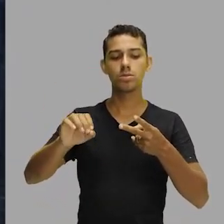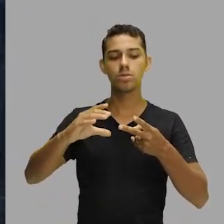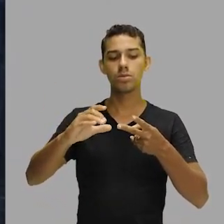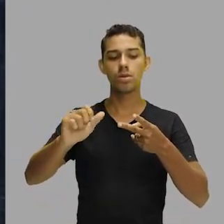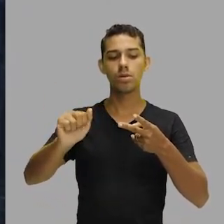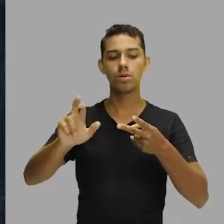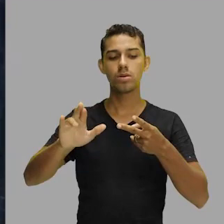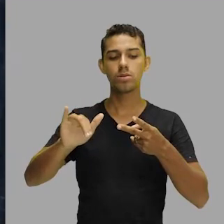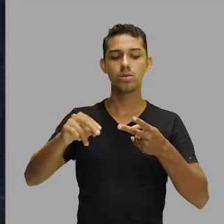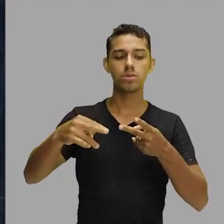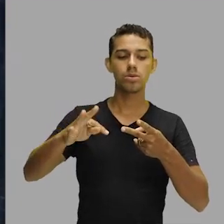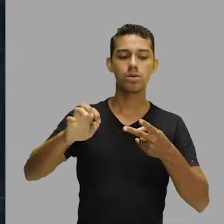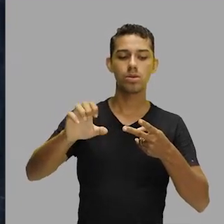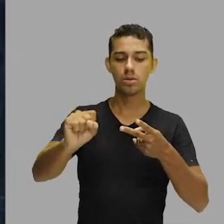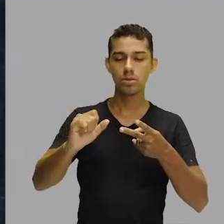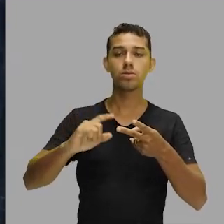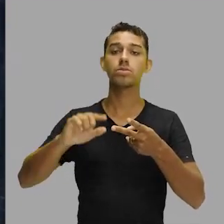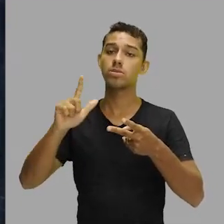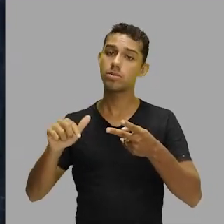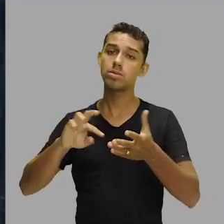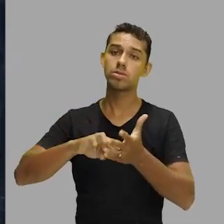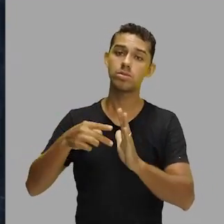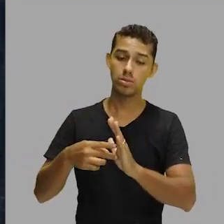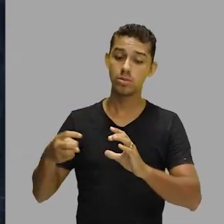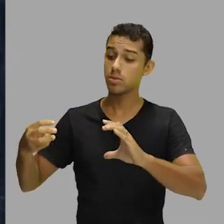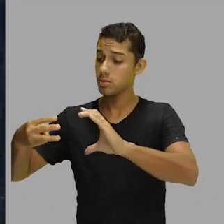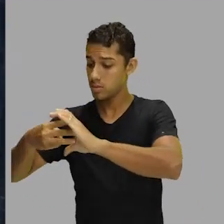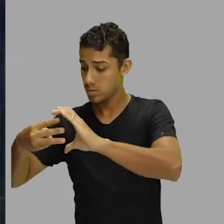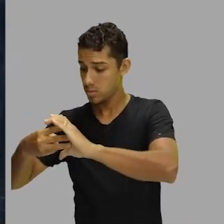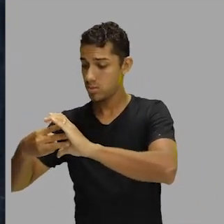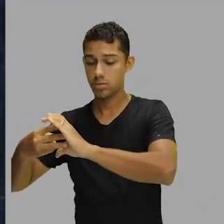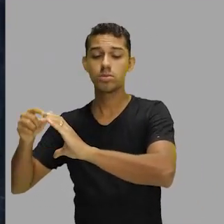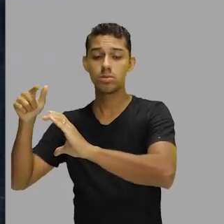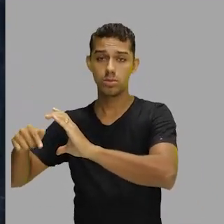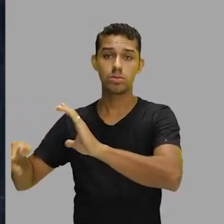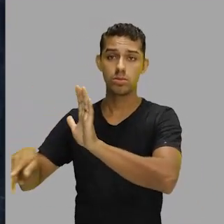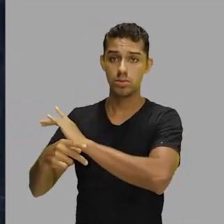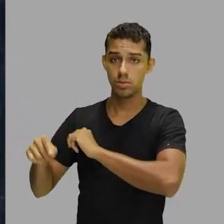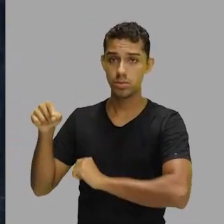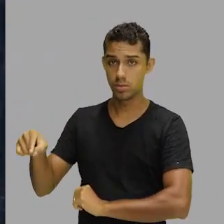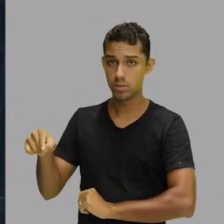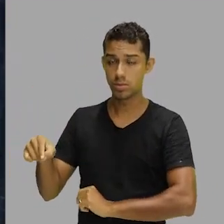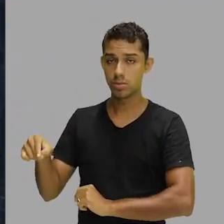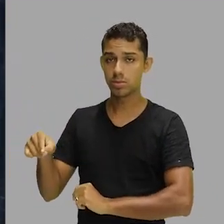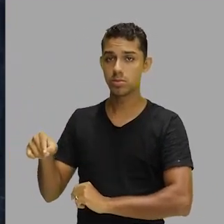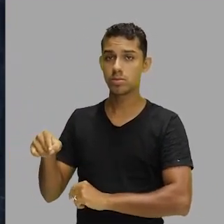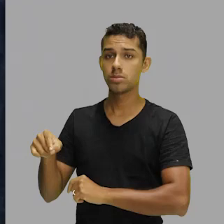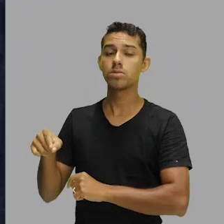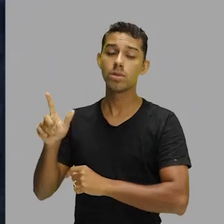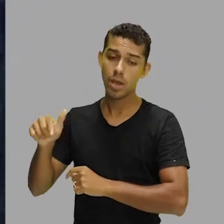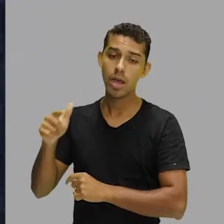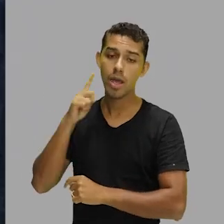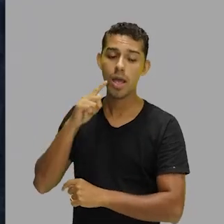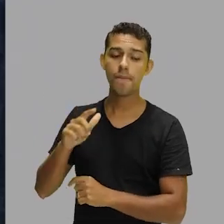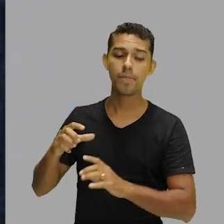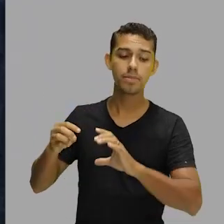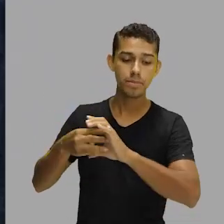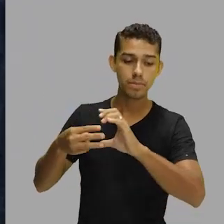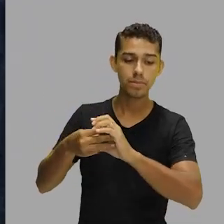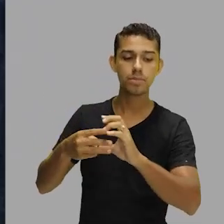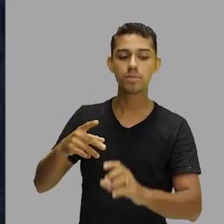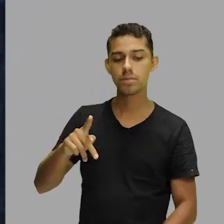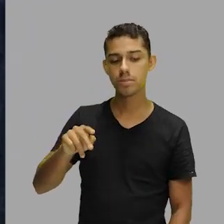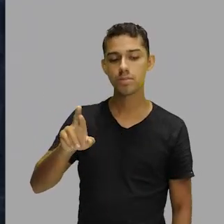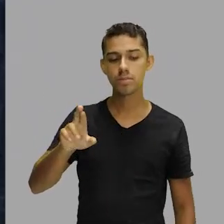procariontes. Procarionte quer dizer que a célula que forma esse indivíduo é uma célula procarionte. E